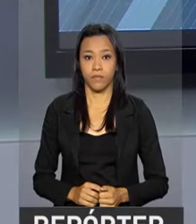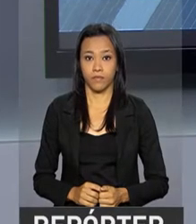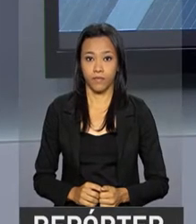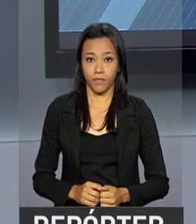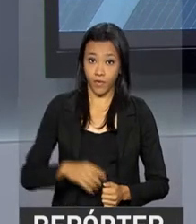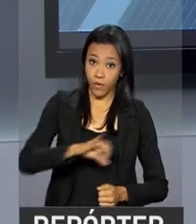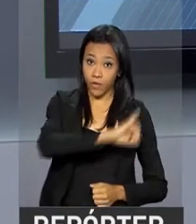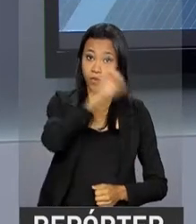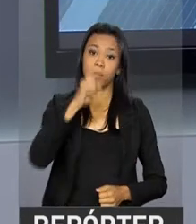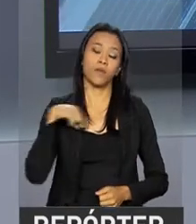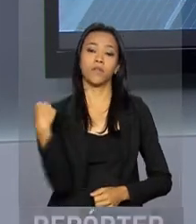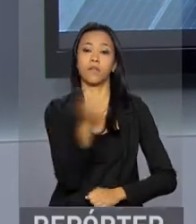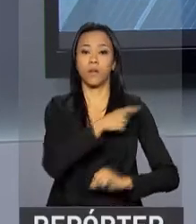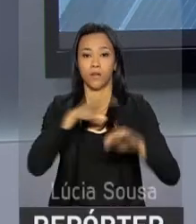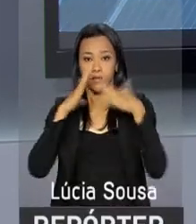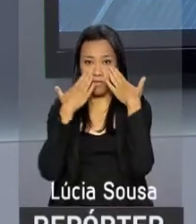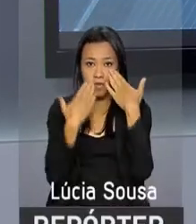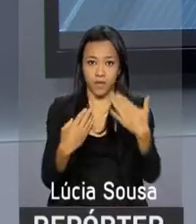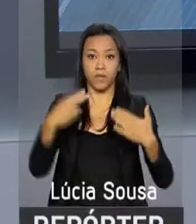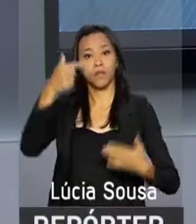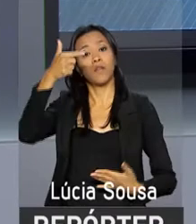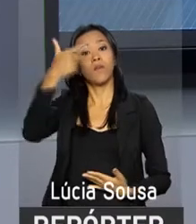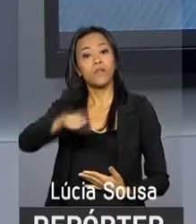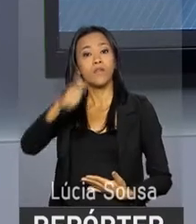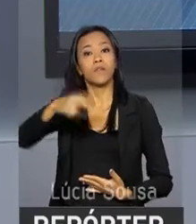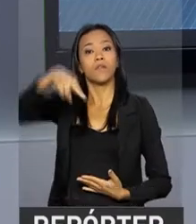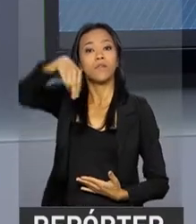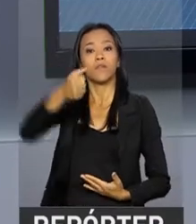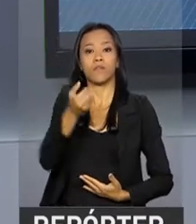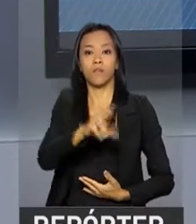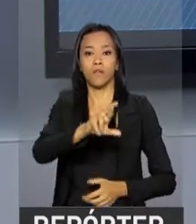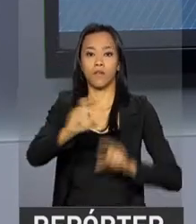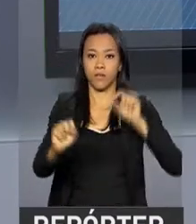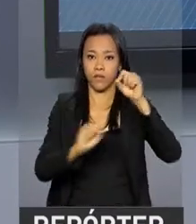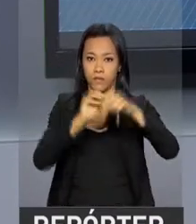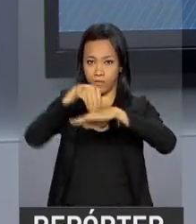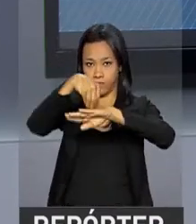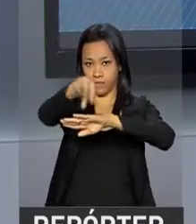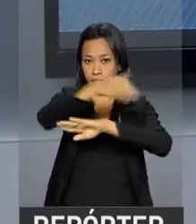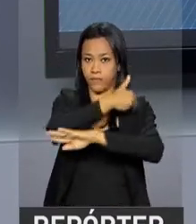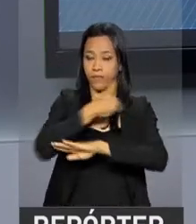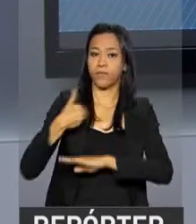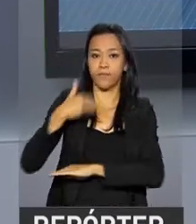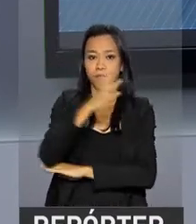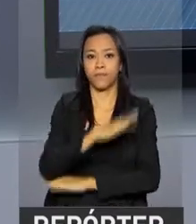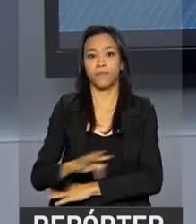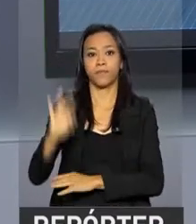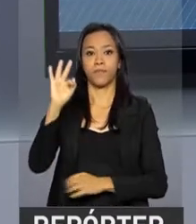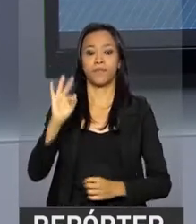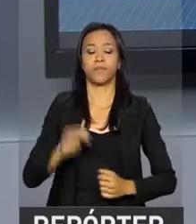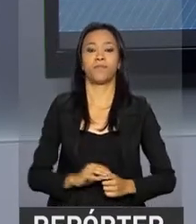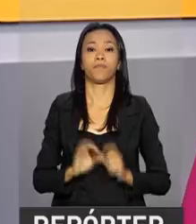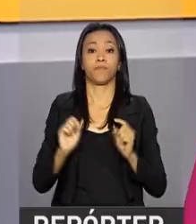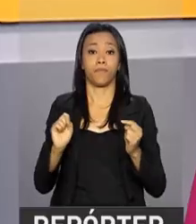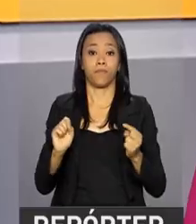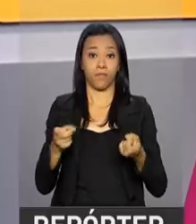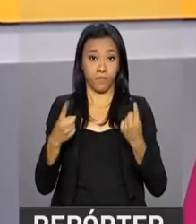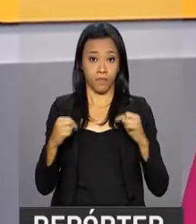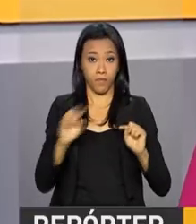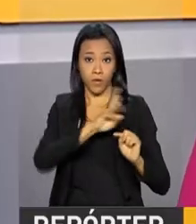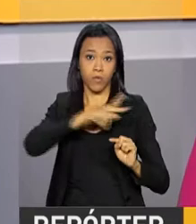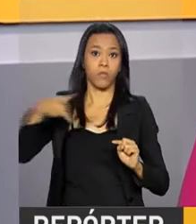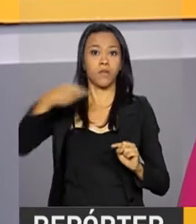olá estamos de volta com mais uma edição do repórter nbr notícias do governo federal o